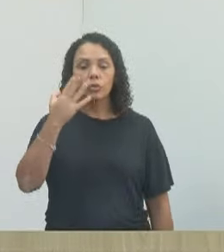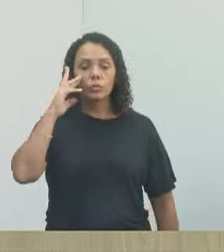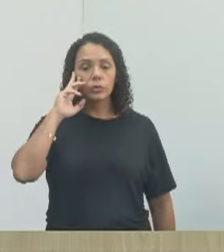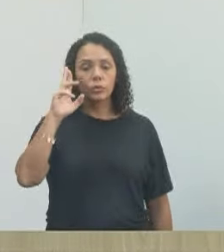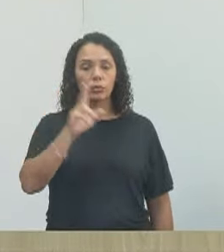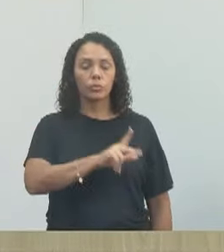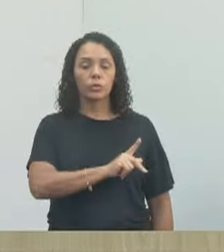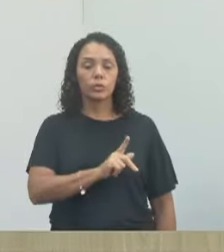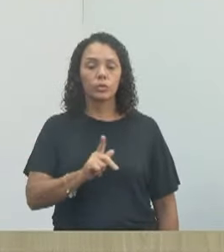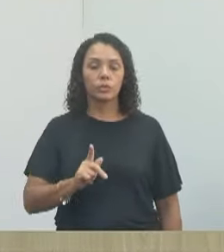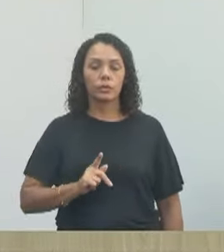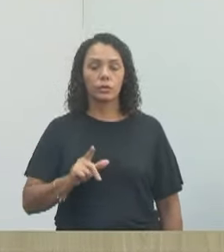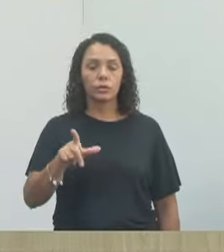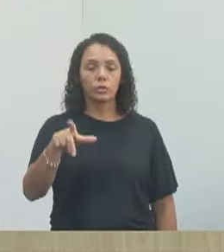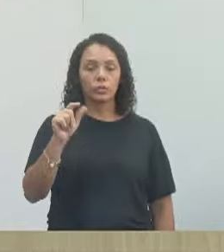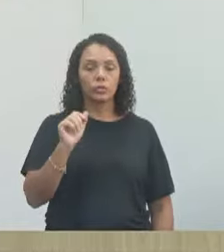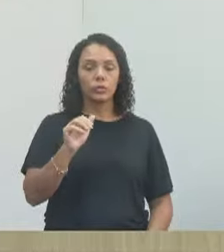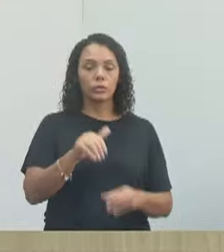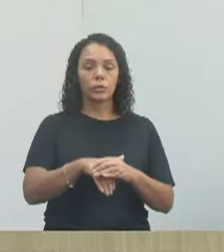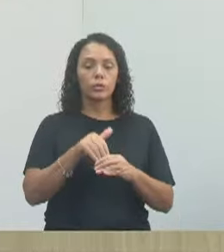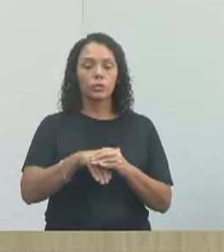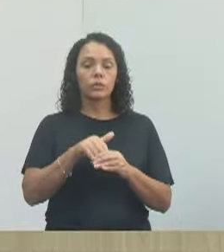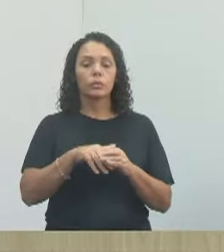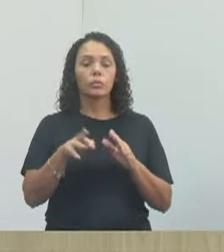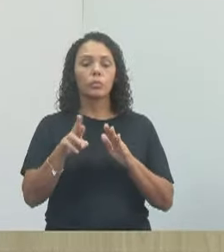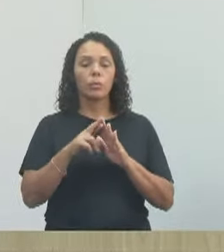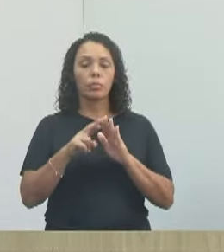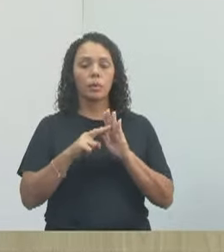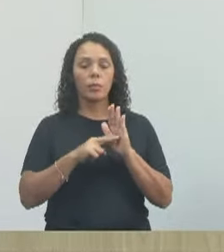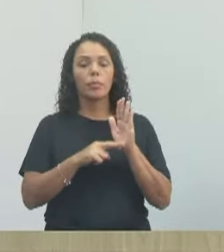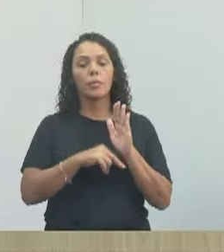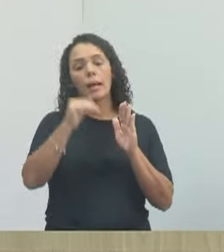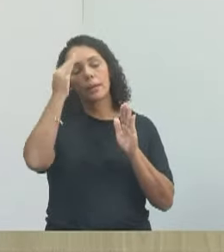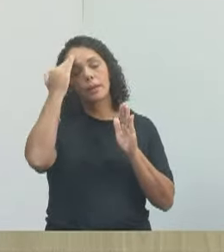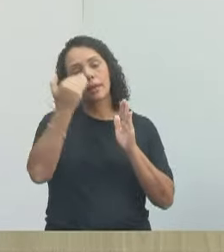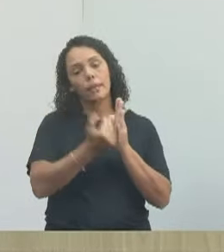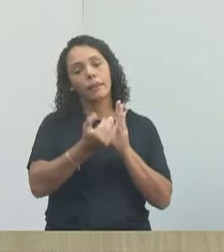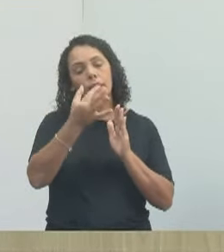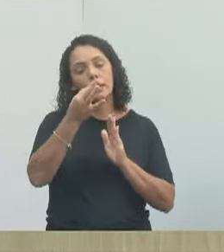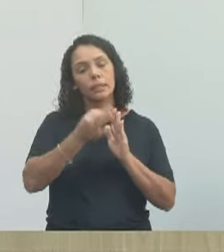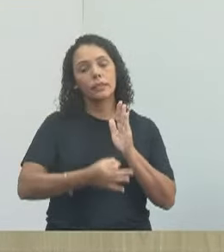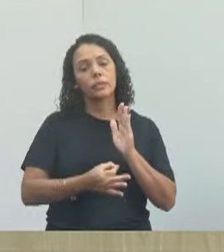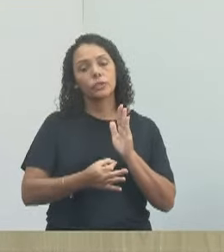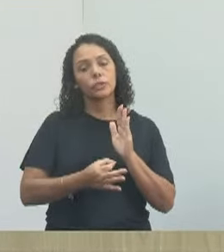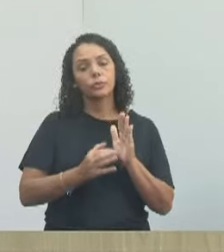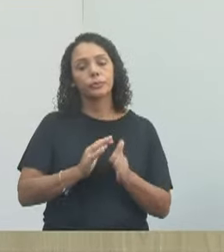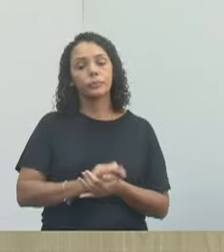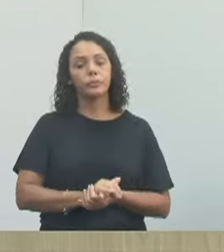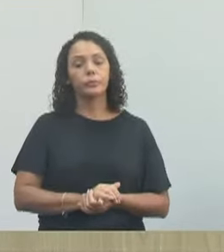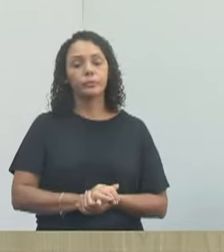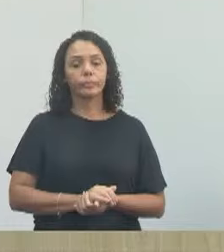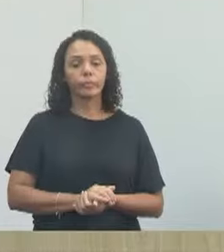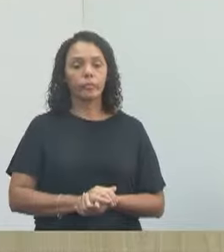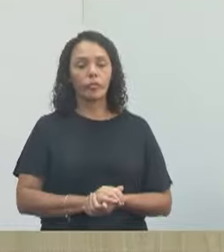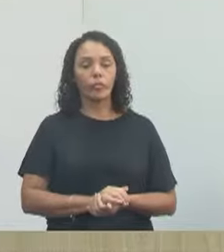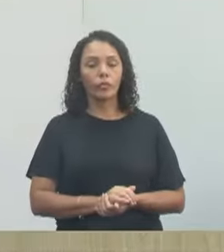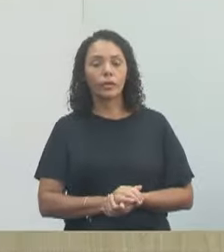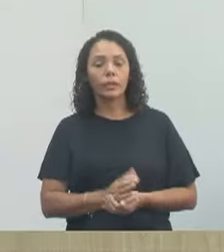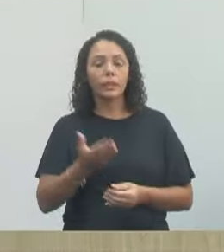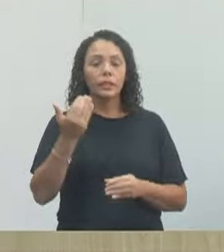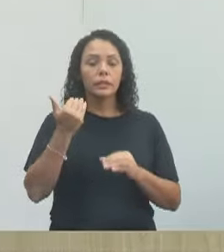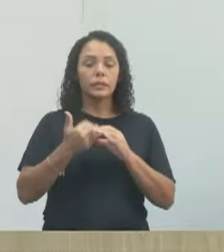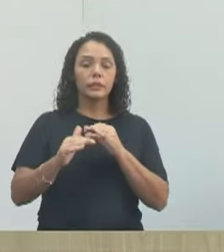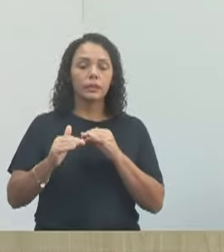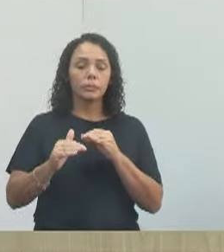casa ouvido aprovado pela plenário cumprid as formalidades regimentais seja